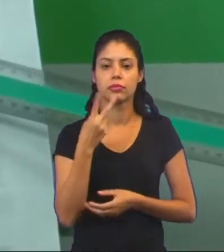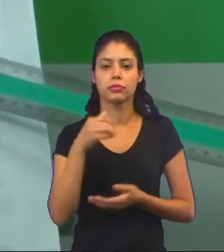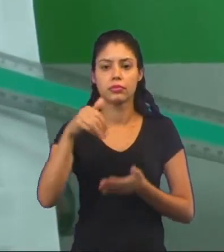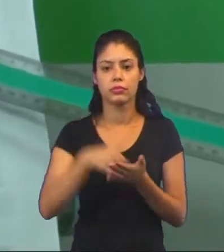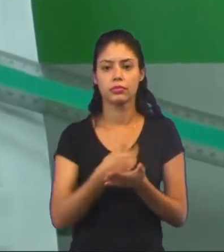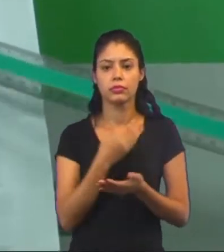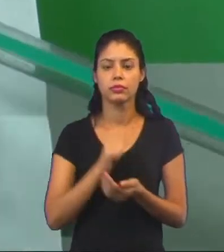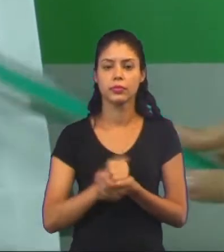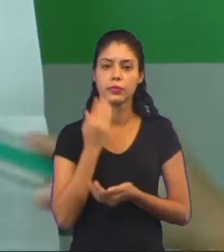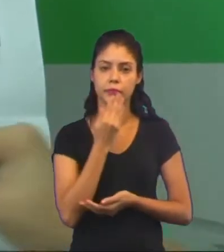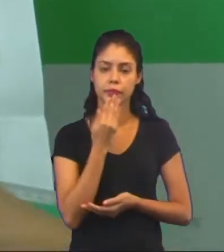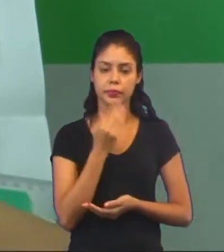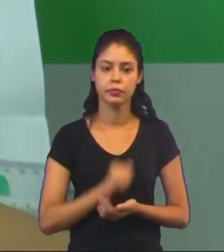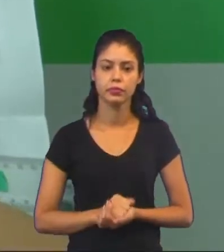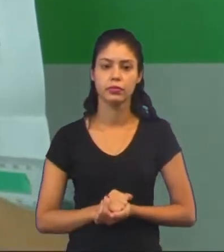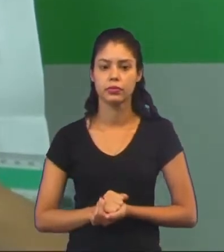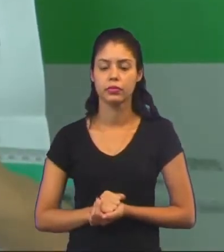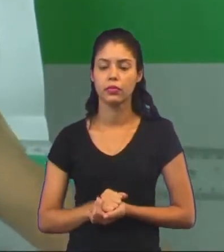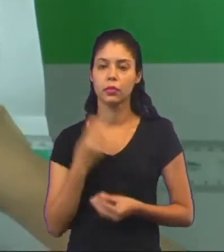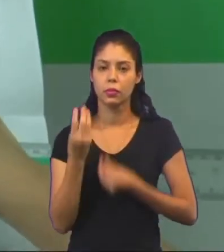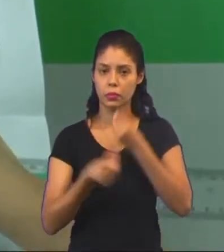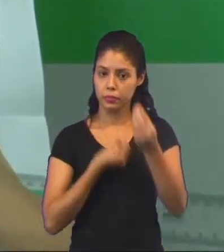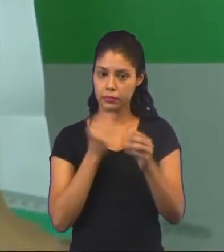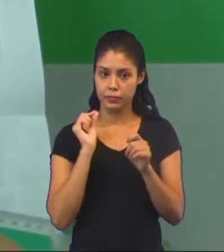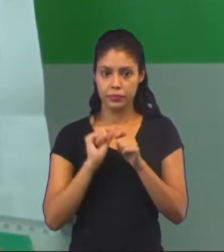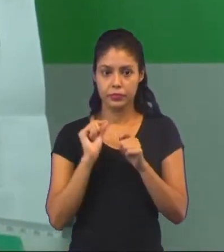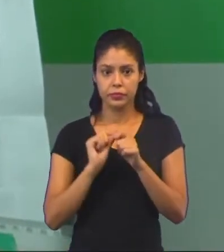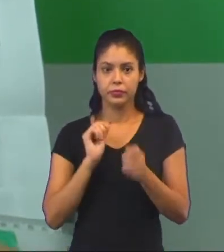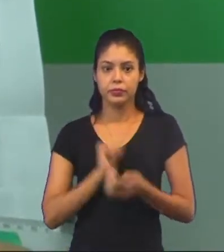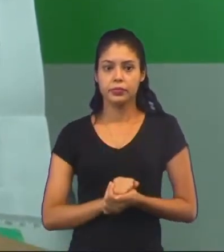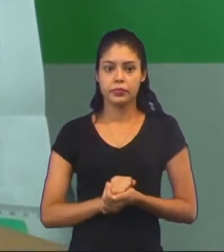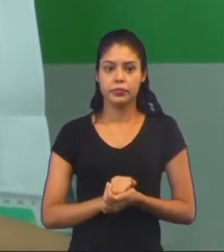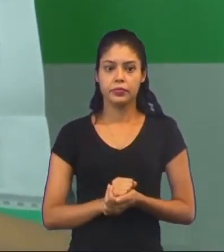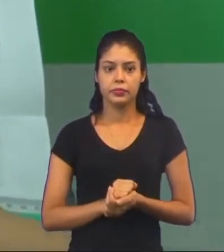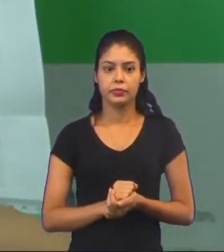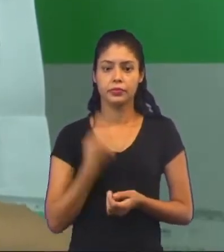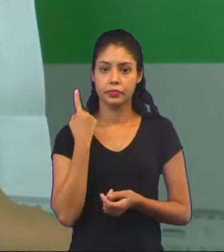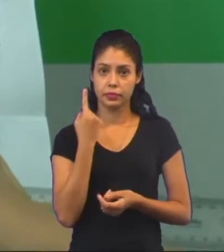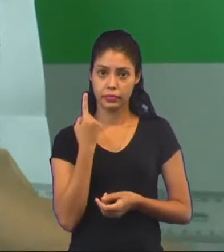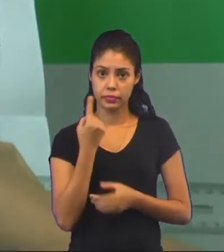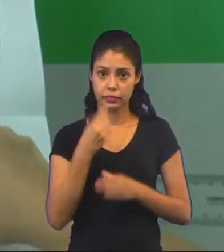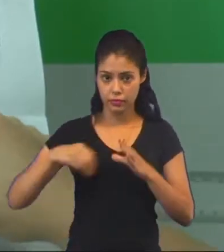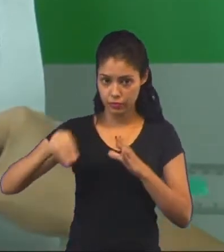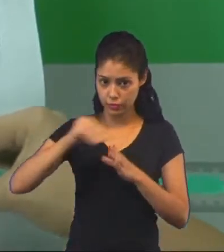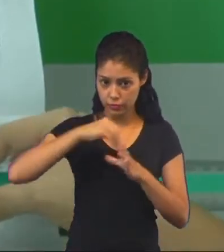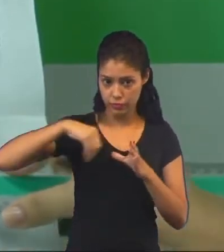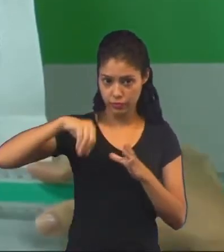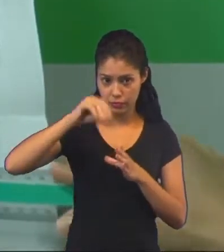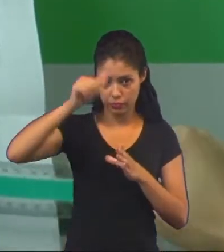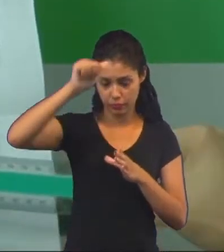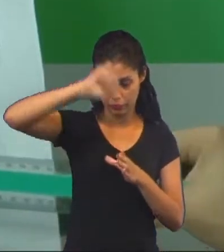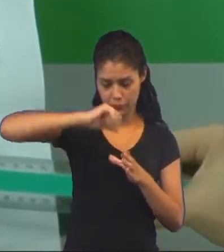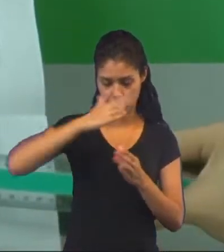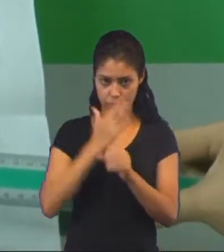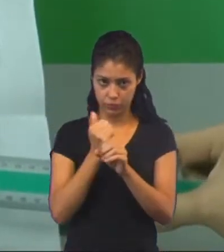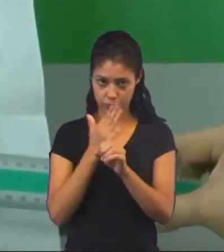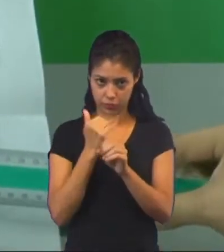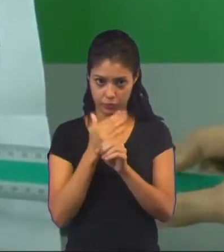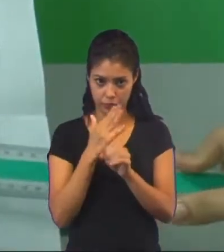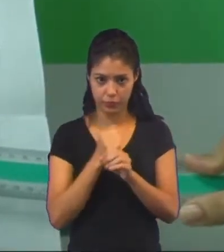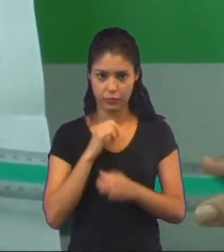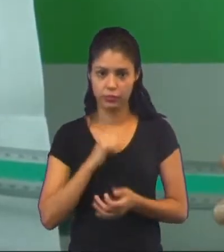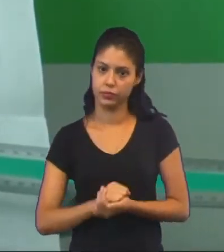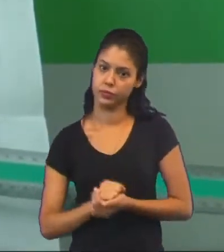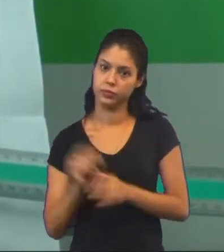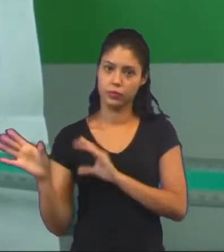de sopa de açúcar. Modo de fazer. Primeiro, em uma panela, coloque os pedaços de